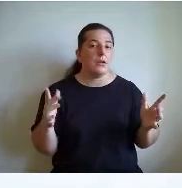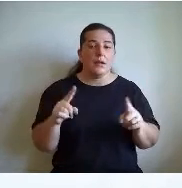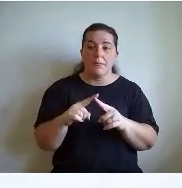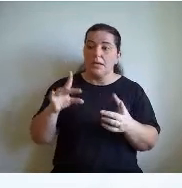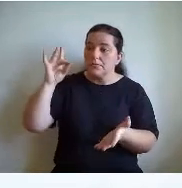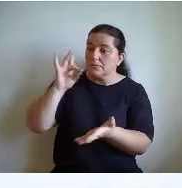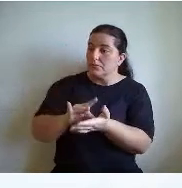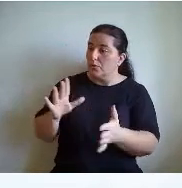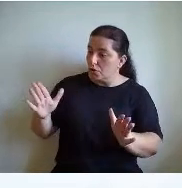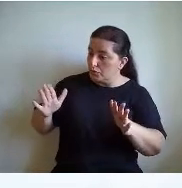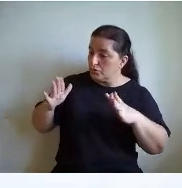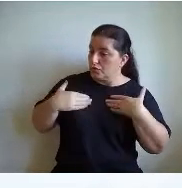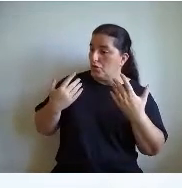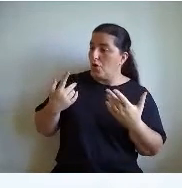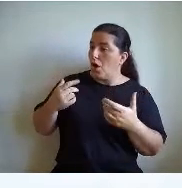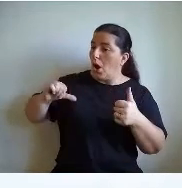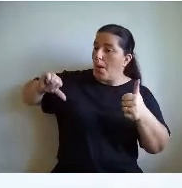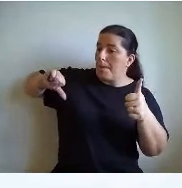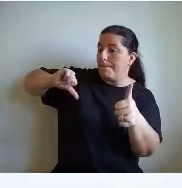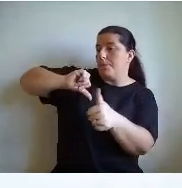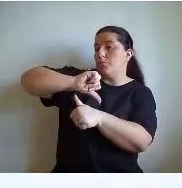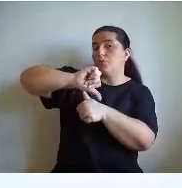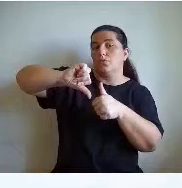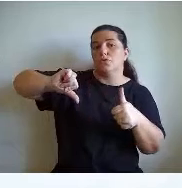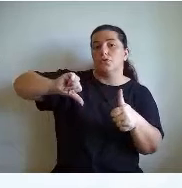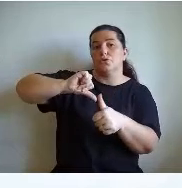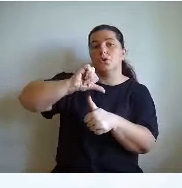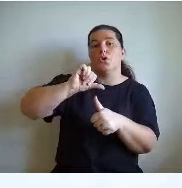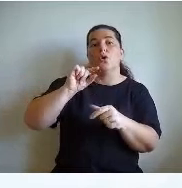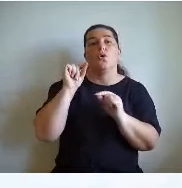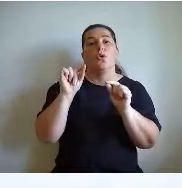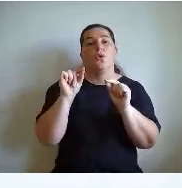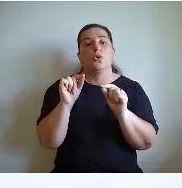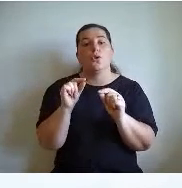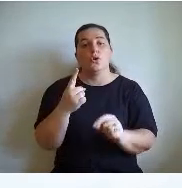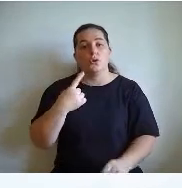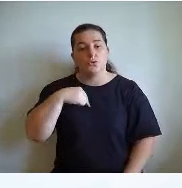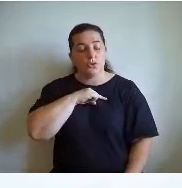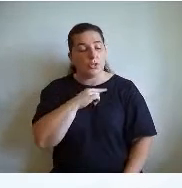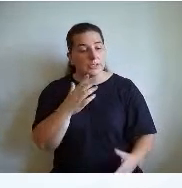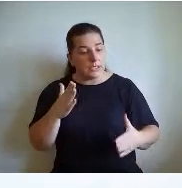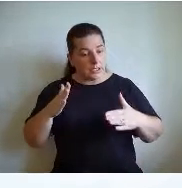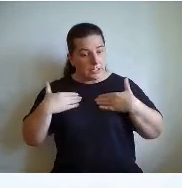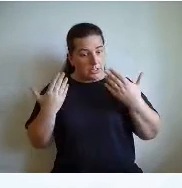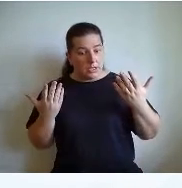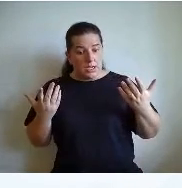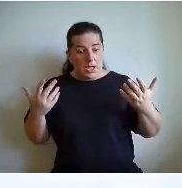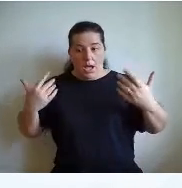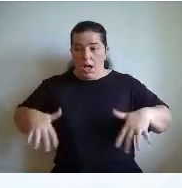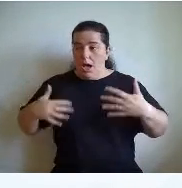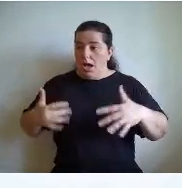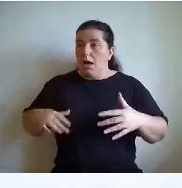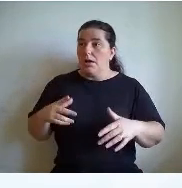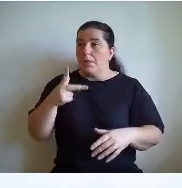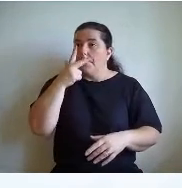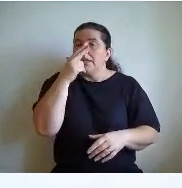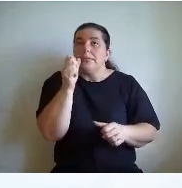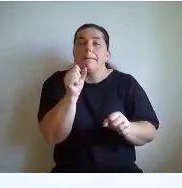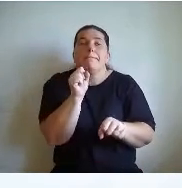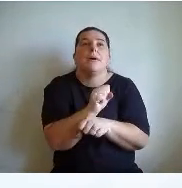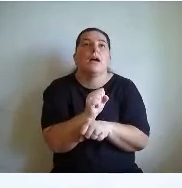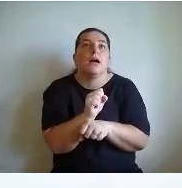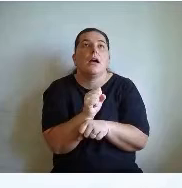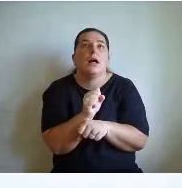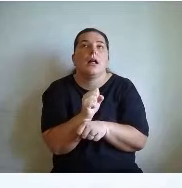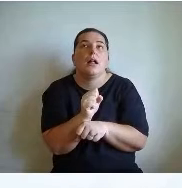inesperado que alterou a nossa. Estávamos num estado assim catatônico, digamos assim, devagar, quase parando,